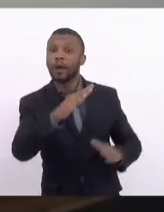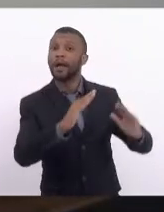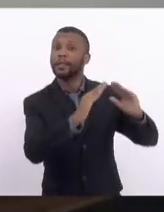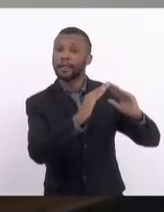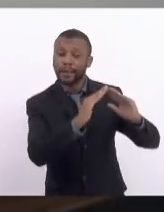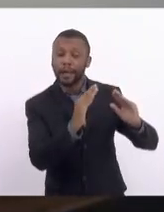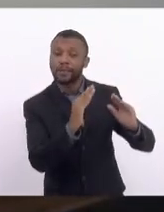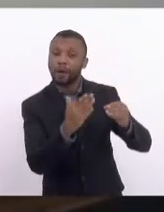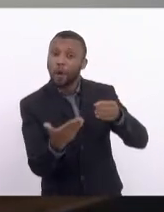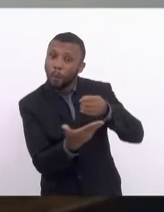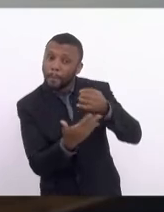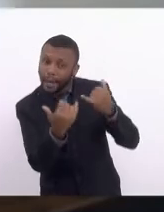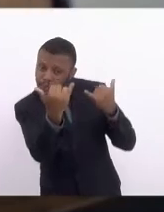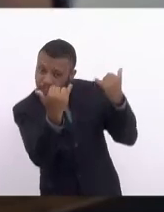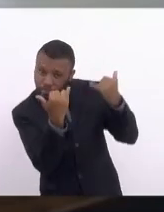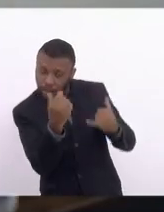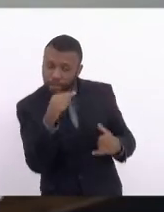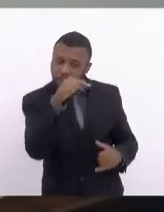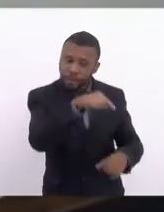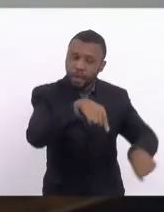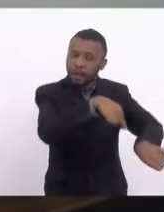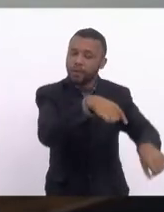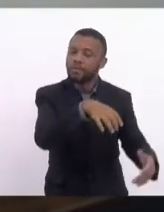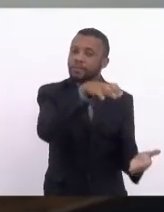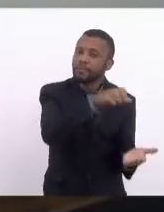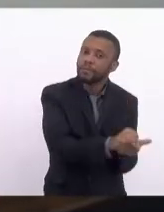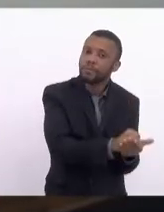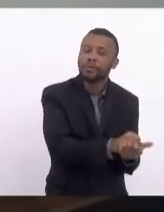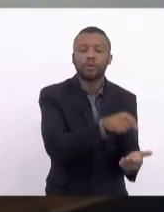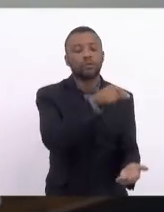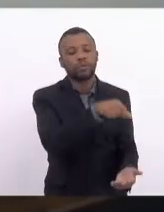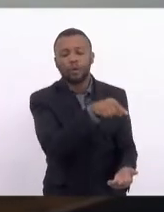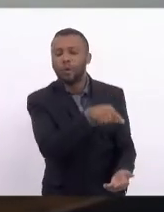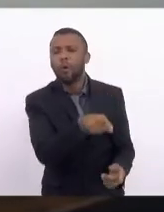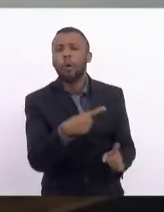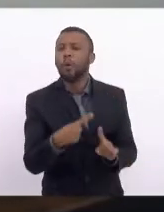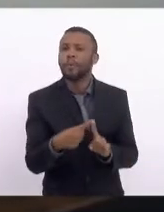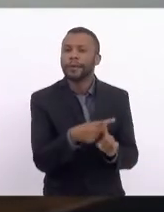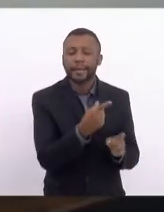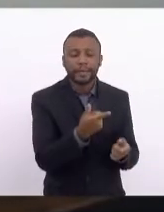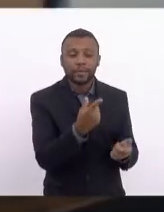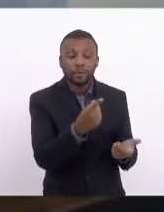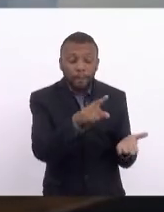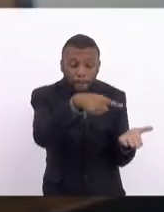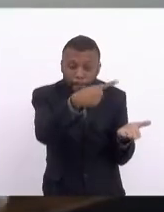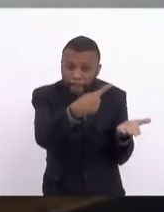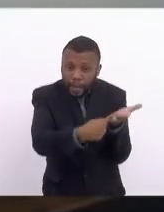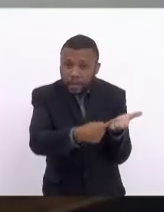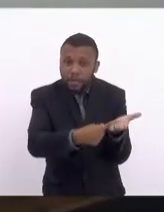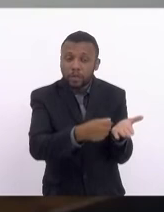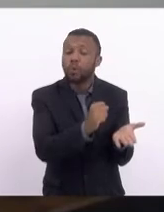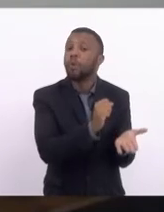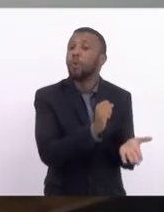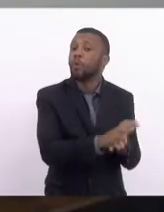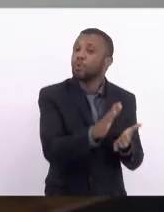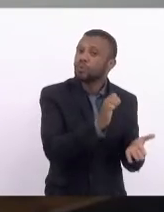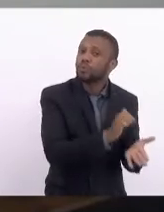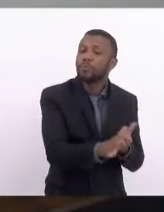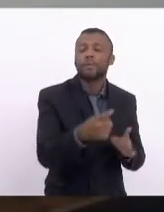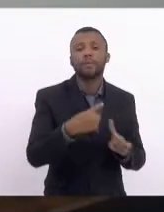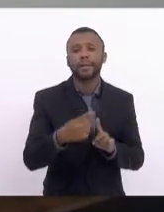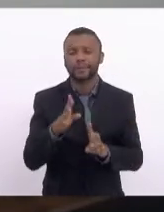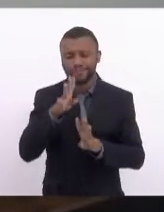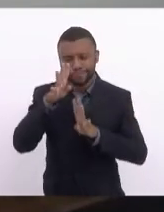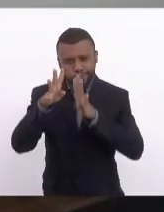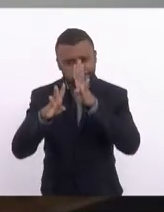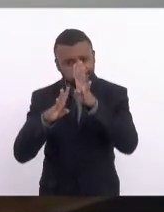com base nos dados do hidrômetro, por que os hidrômetros não estão marcando o consumo, por que as contas estão sendo emitidas